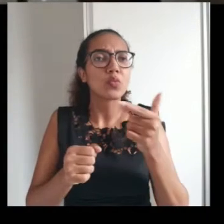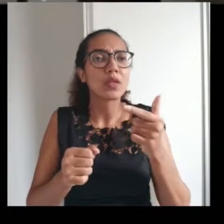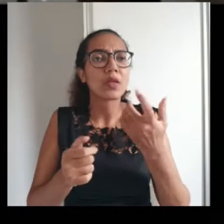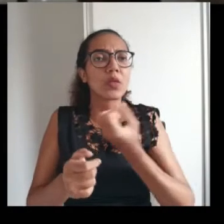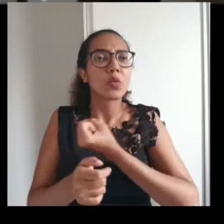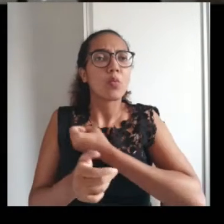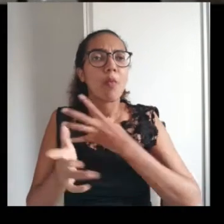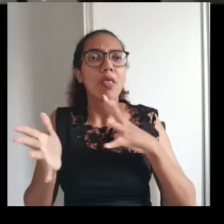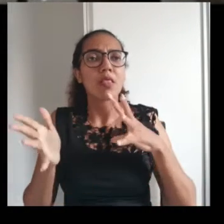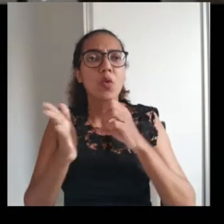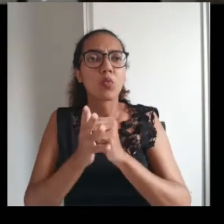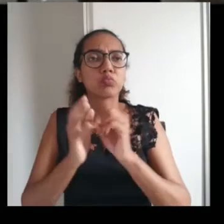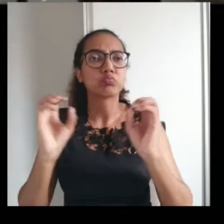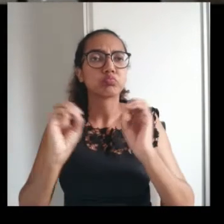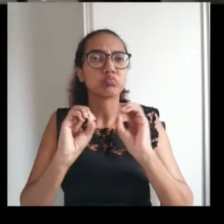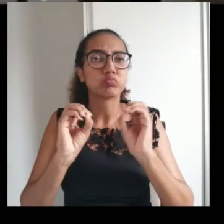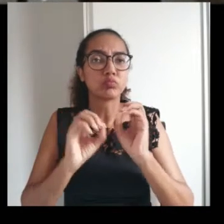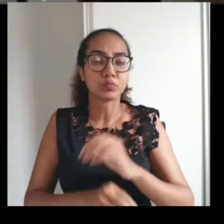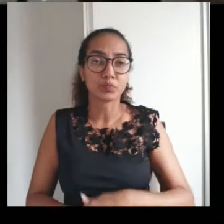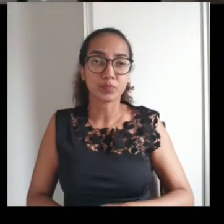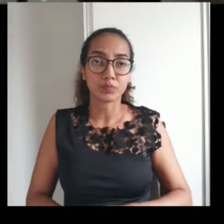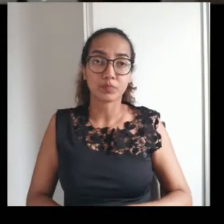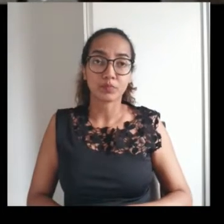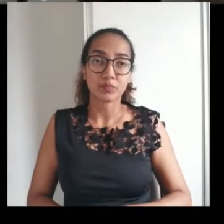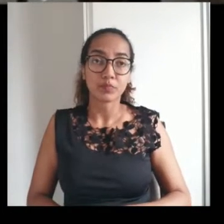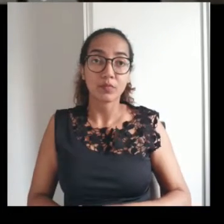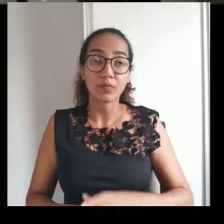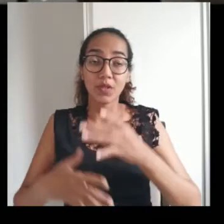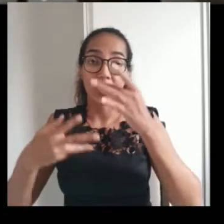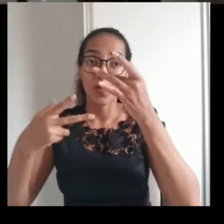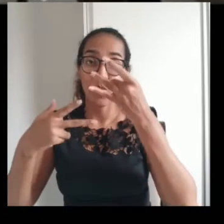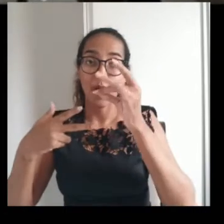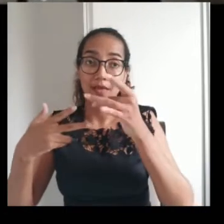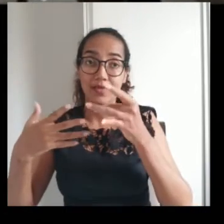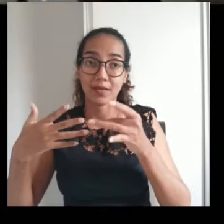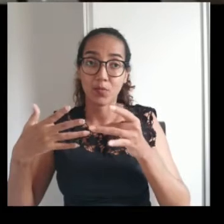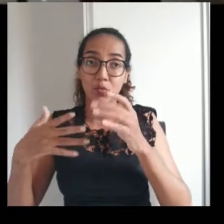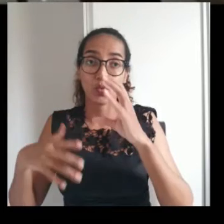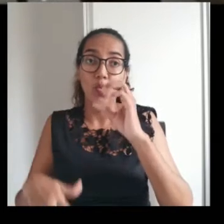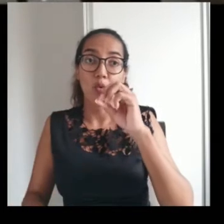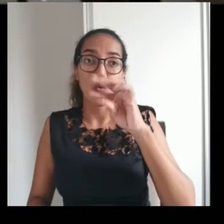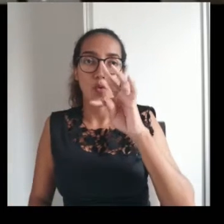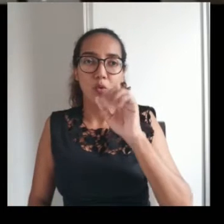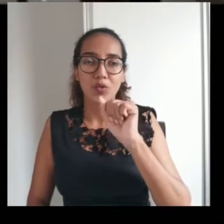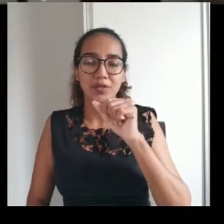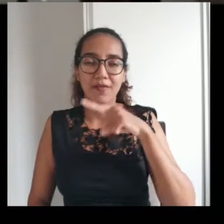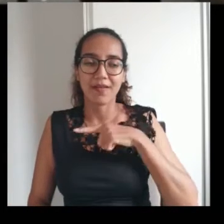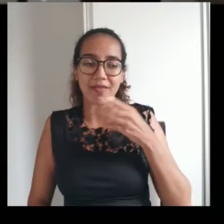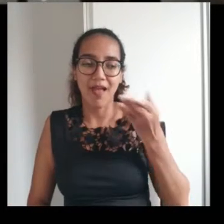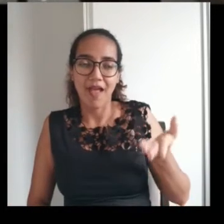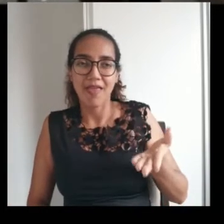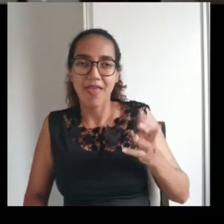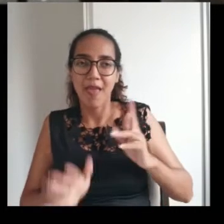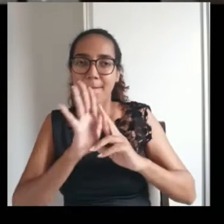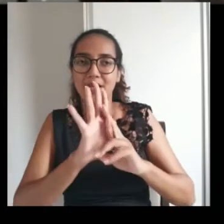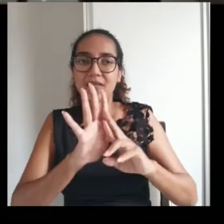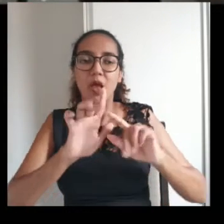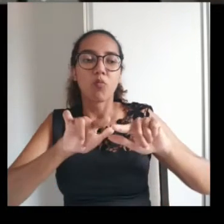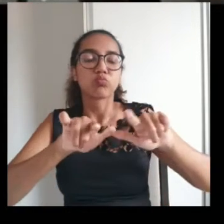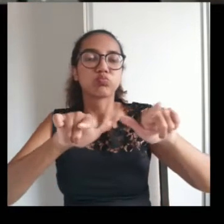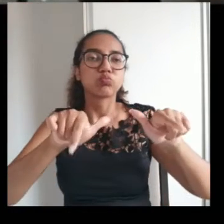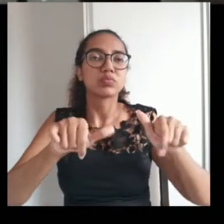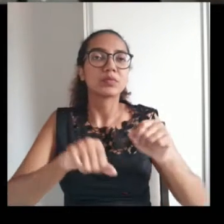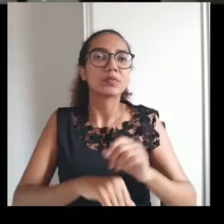o atributo contas vai estar aqui, né? Representado por esse array vazio, né? E o atributo próxima